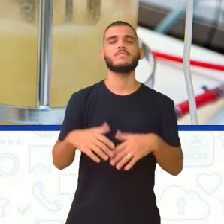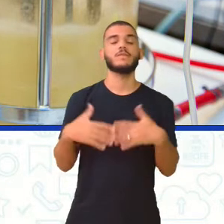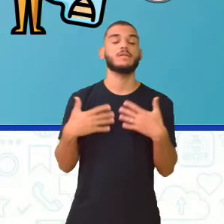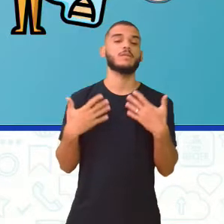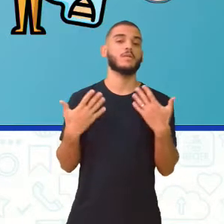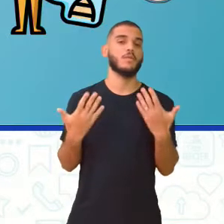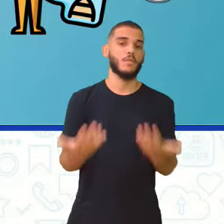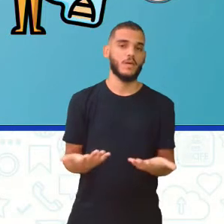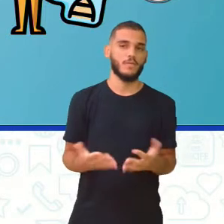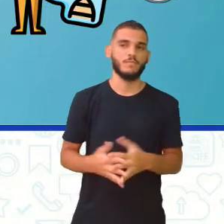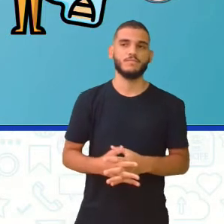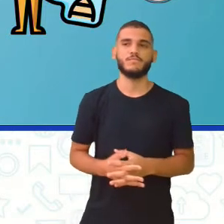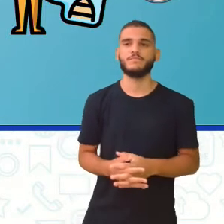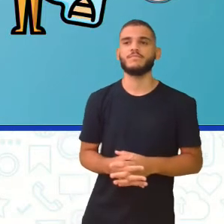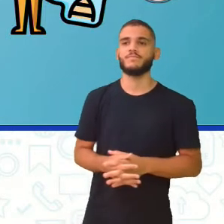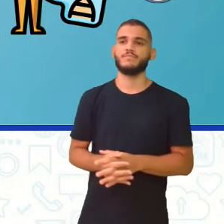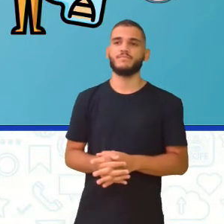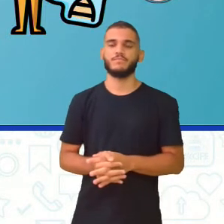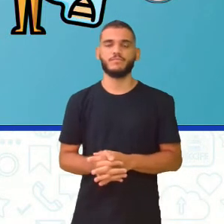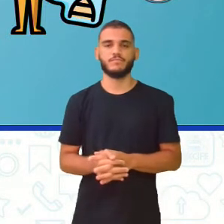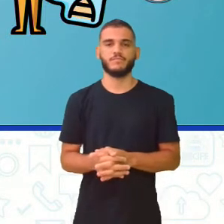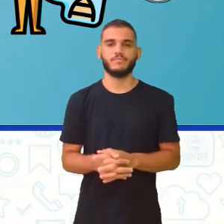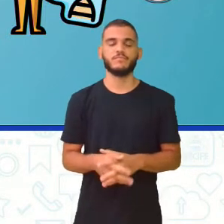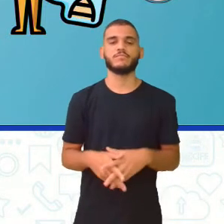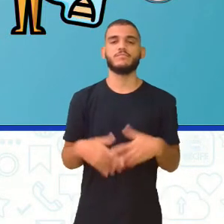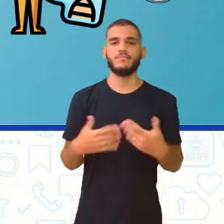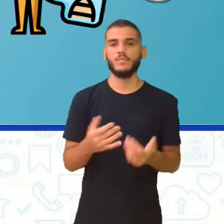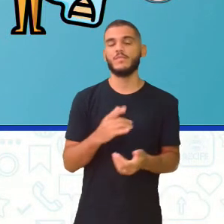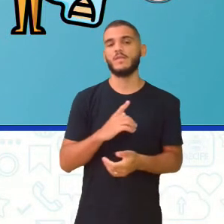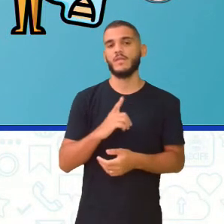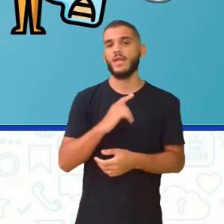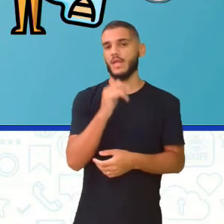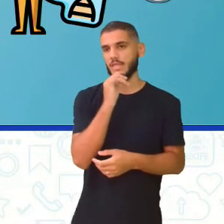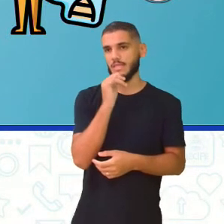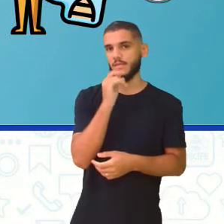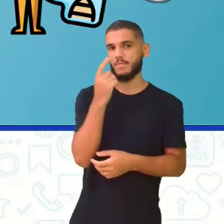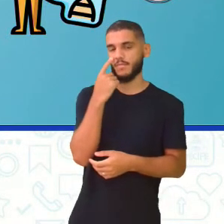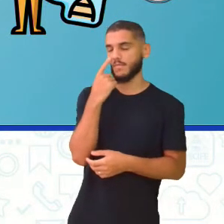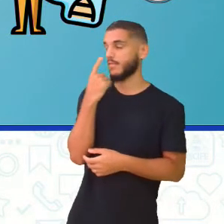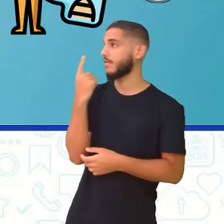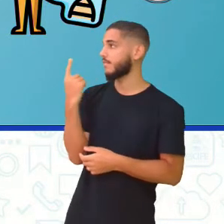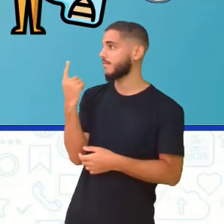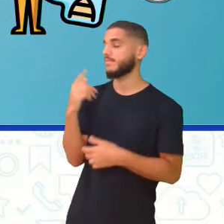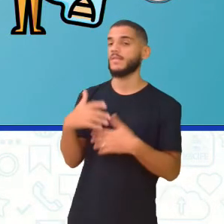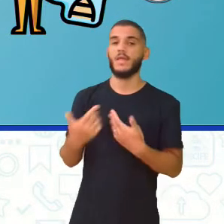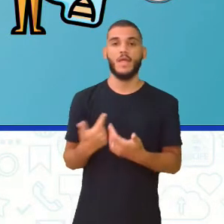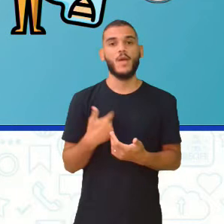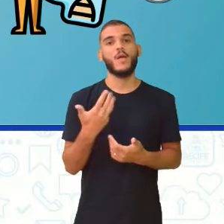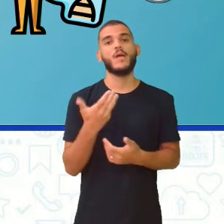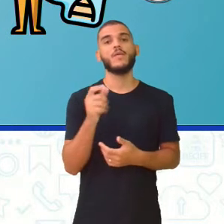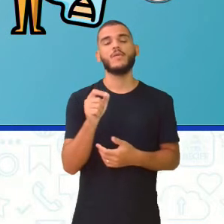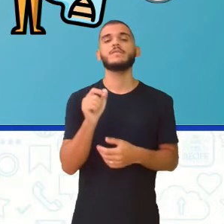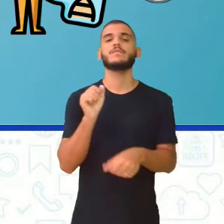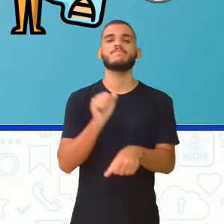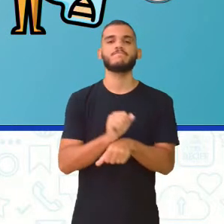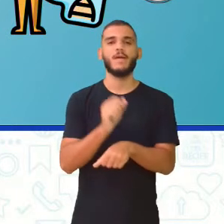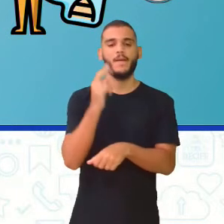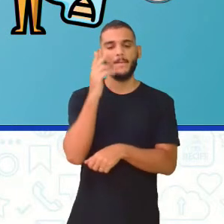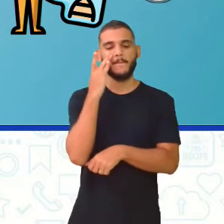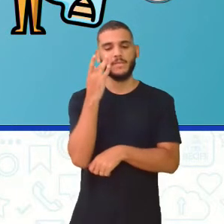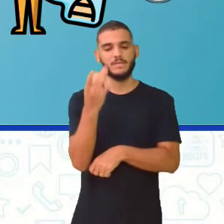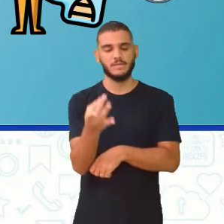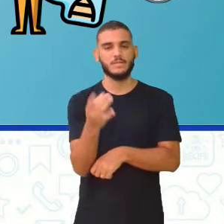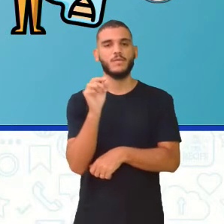lá. Aí a gente vai ter aqui um exemplo. Eu quero que vocês parem para prestar atenção na questão